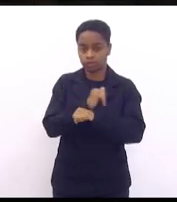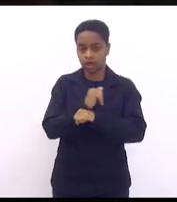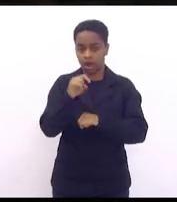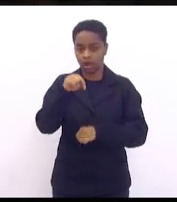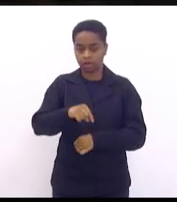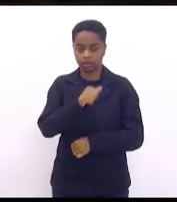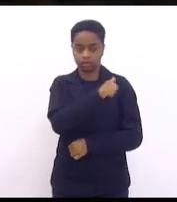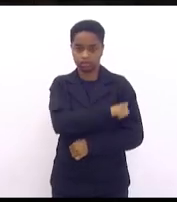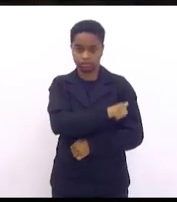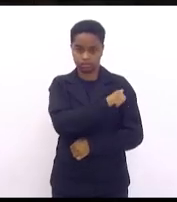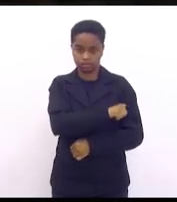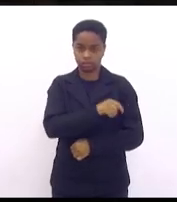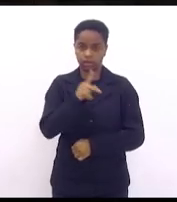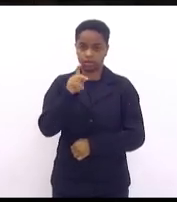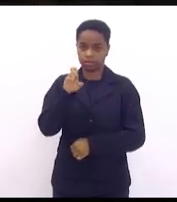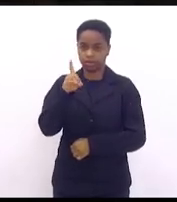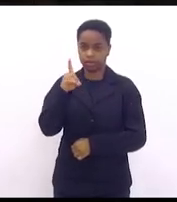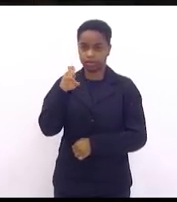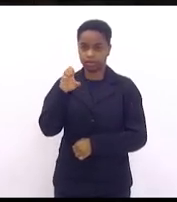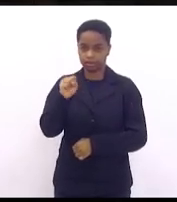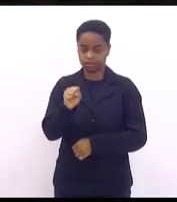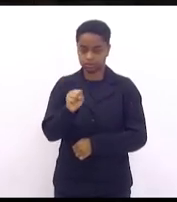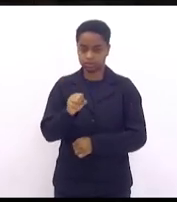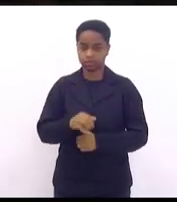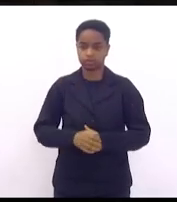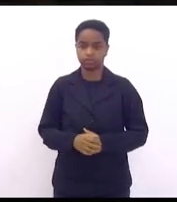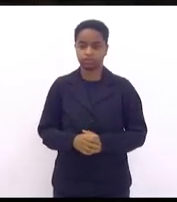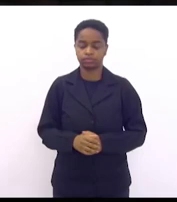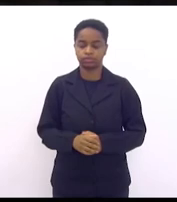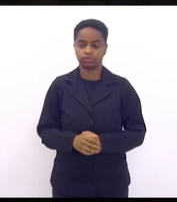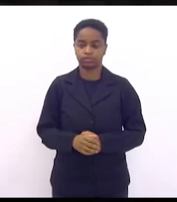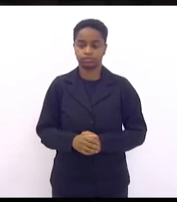de Janeiro, que é o PEDES, e